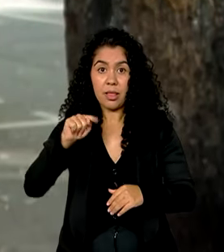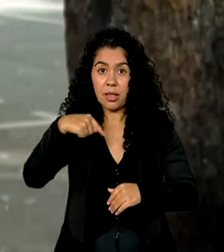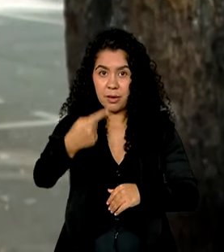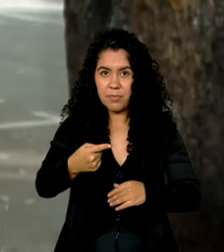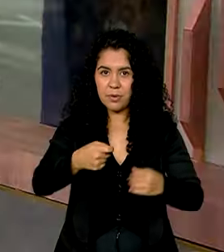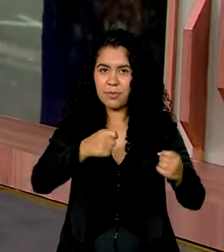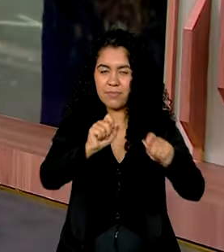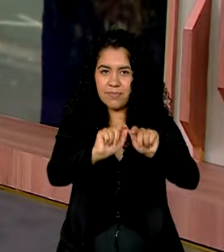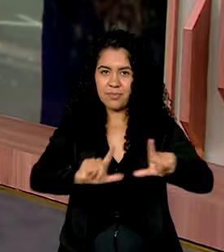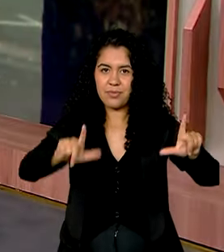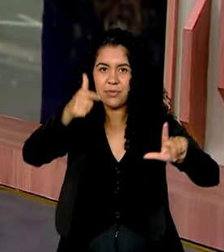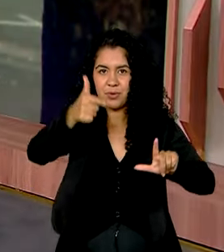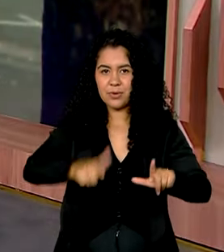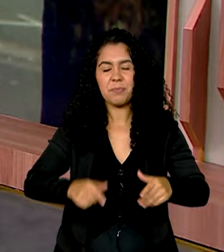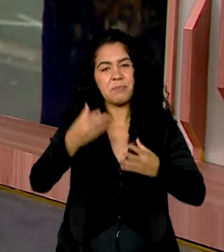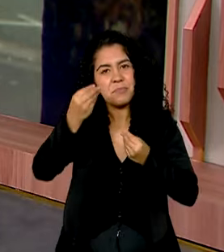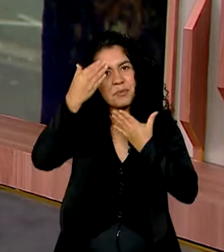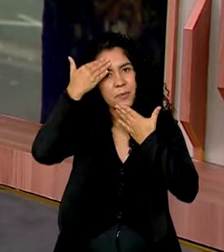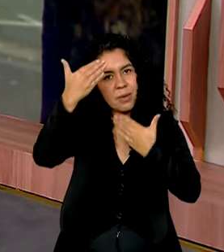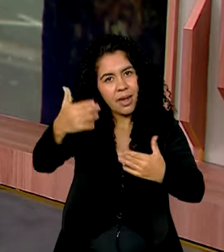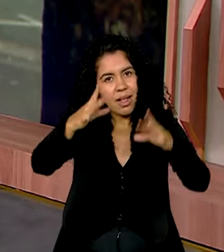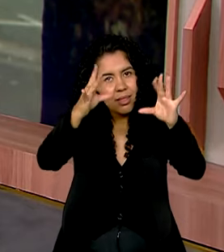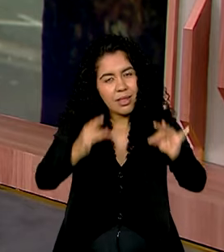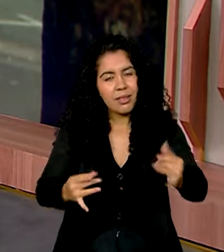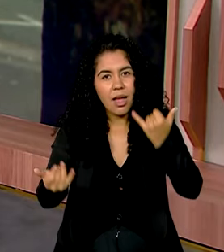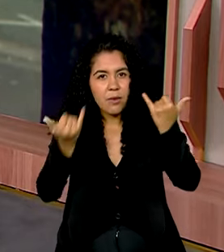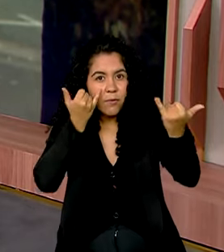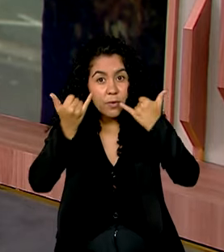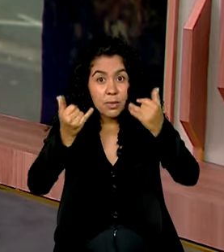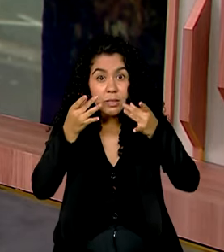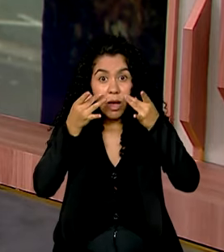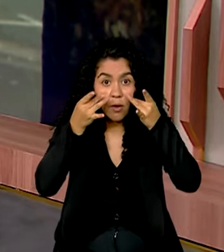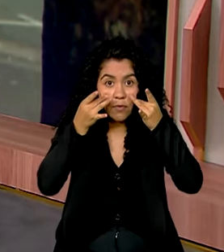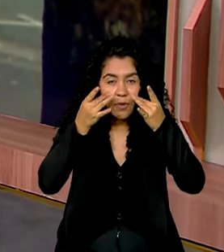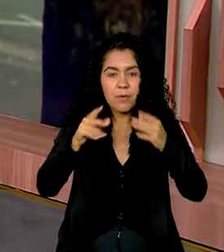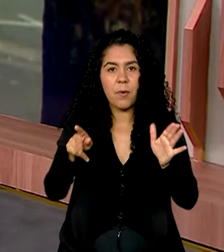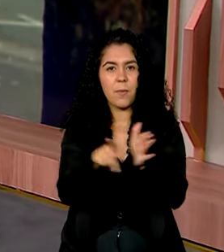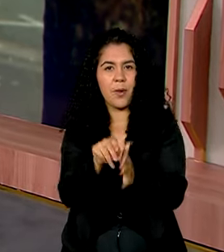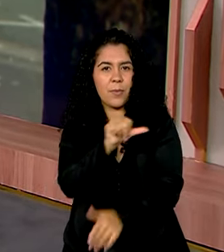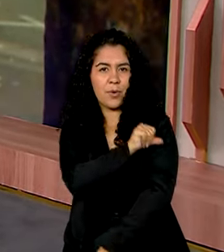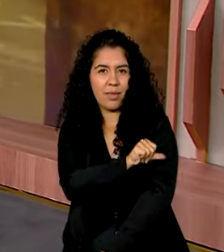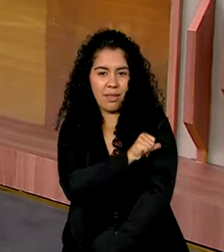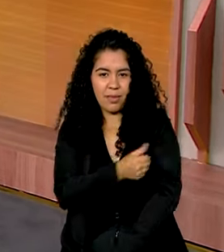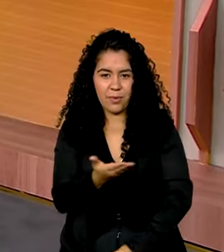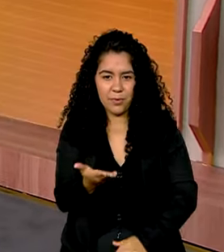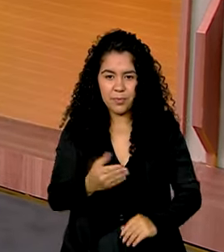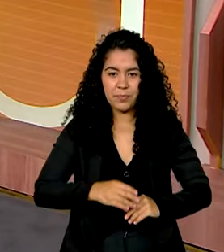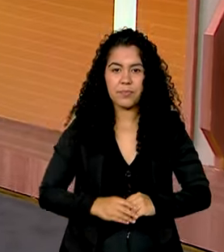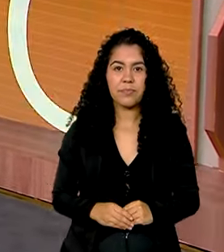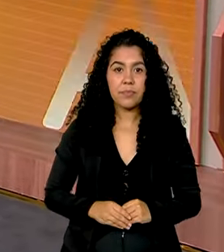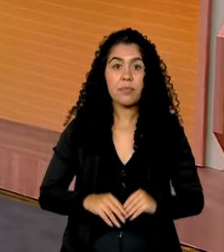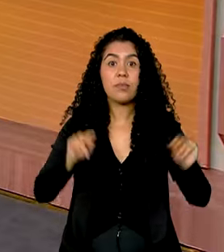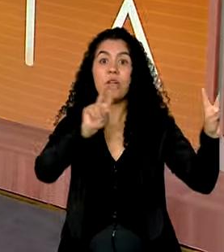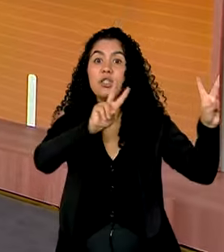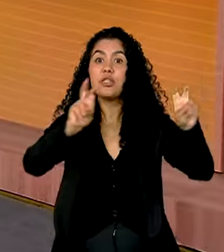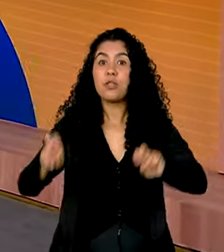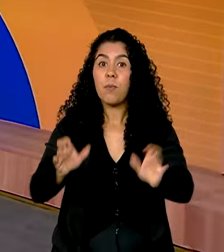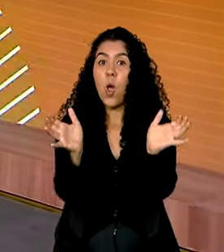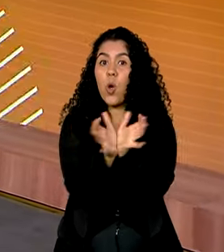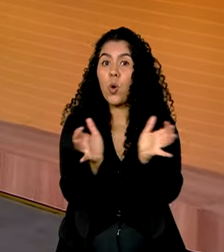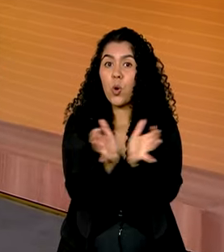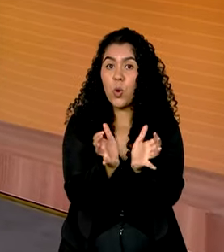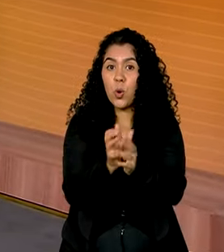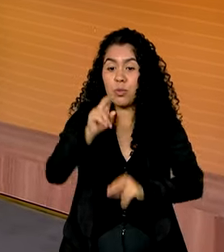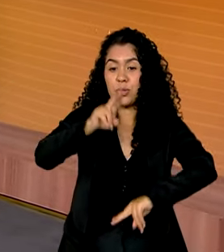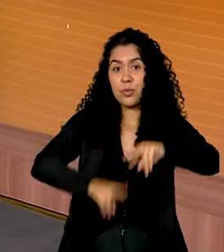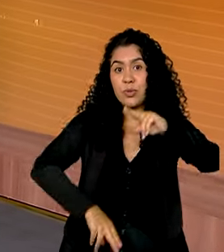com você. Tá certo, Alessandra. Muito obrigada pelas suas informações ao vivo, direto do Rio de Janeiro. E as quadrilhas juninas foram